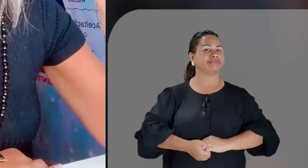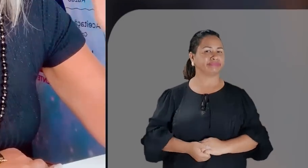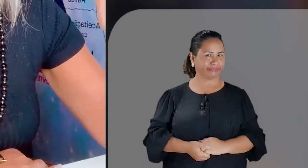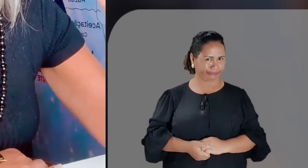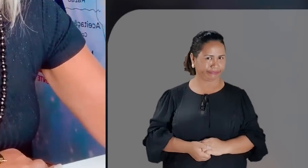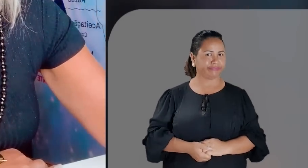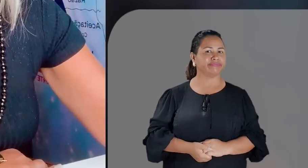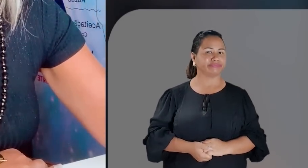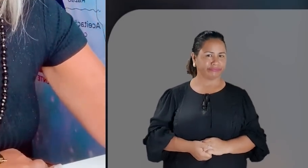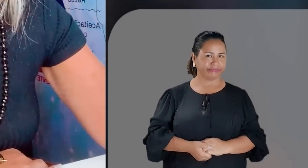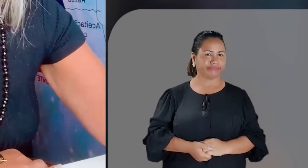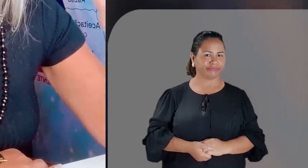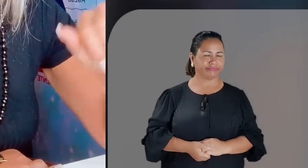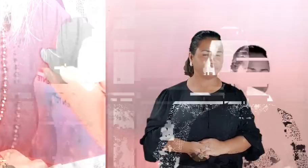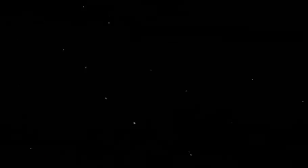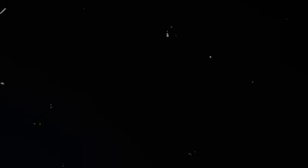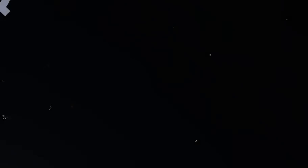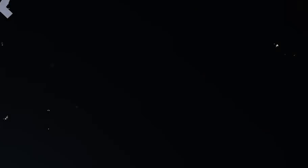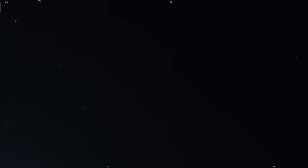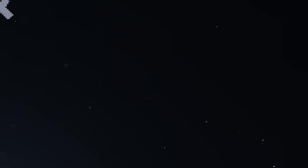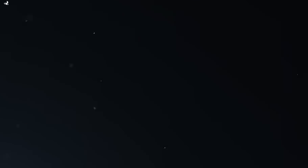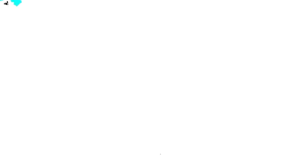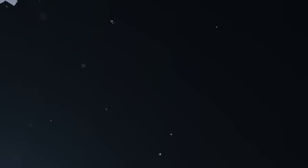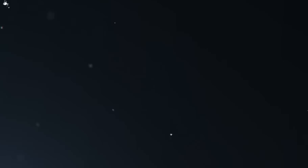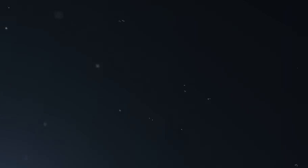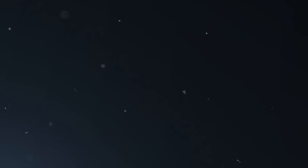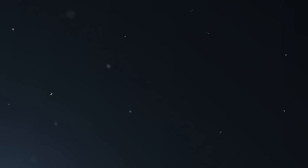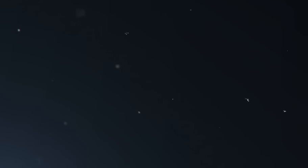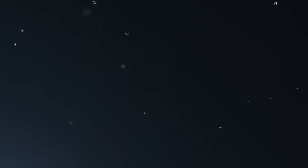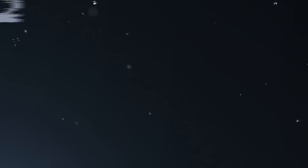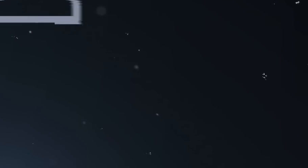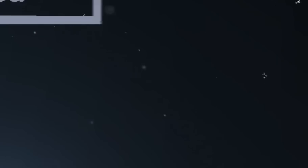Alguém está sendo enganado, então é errado.